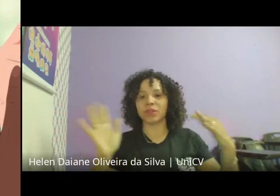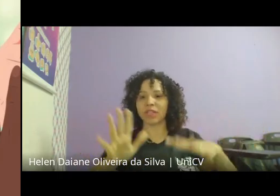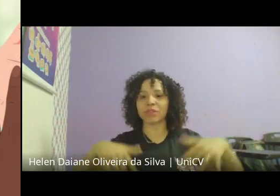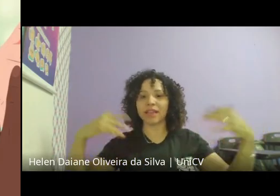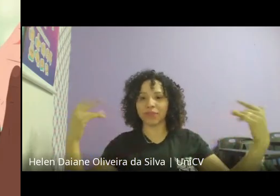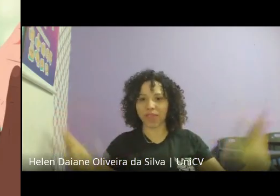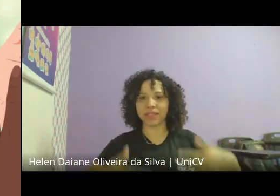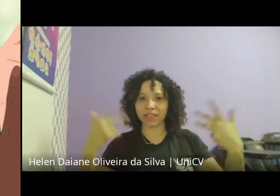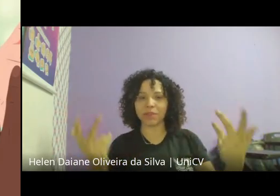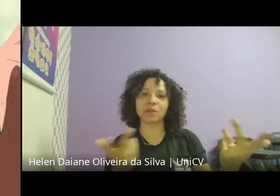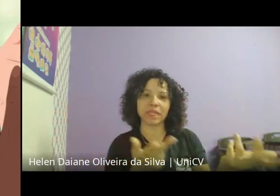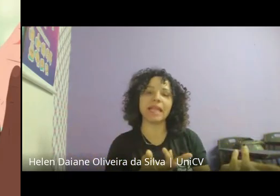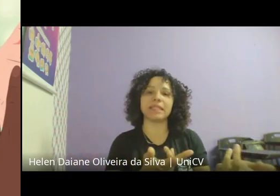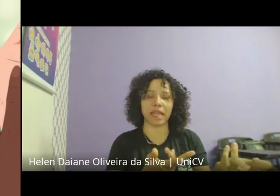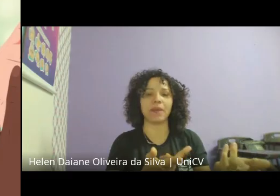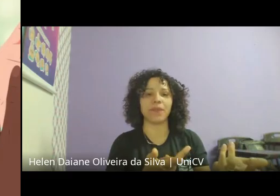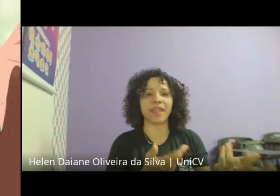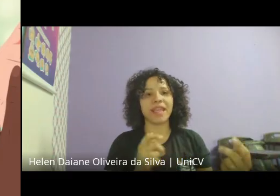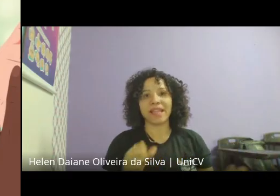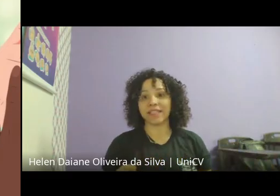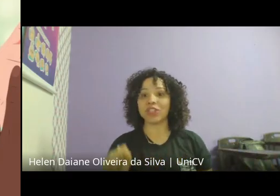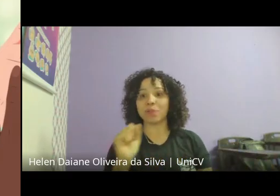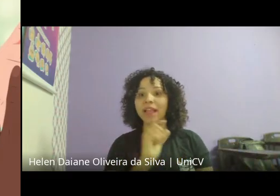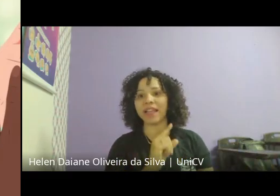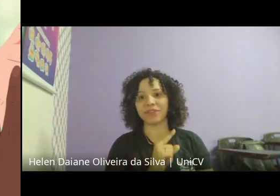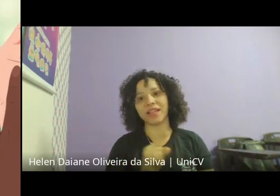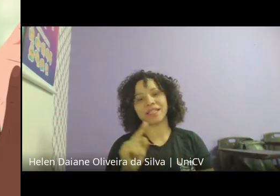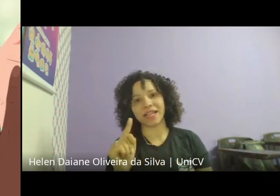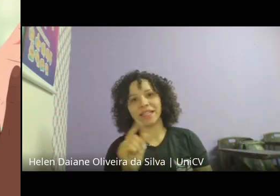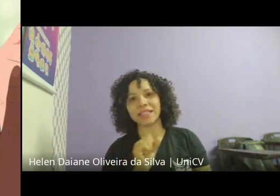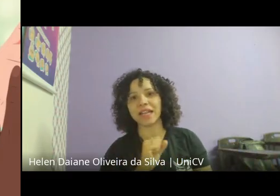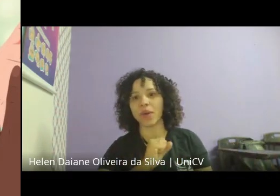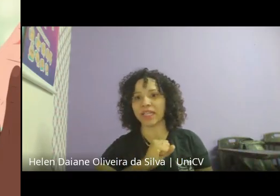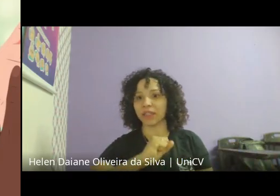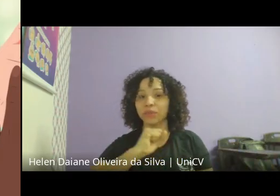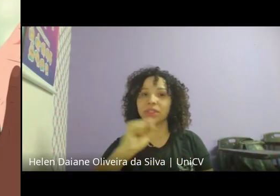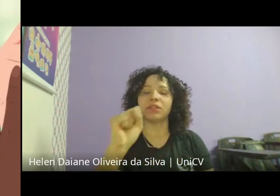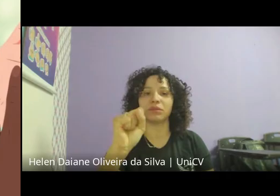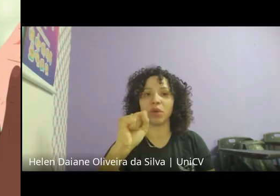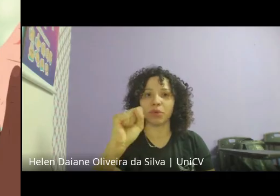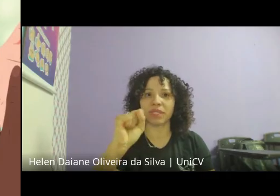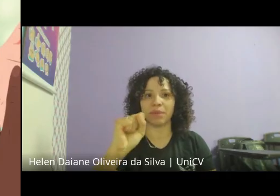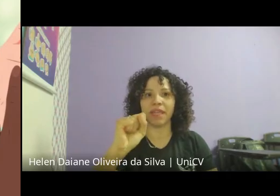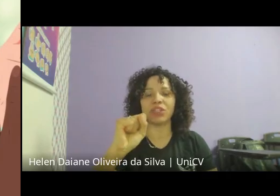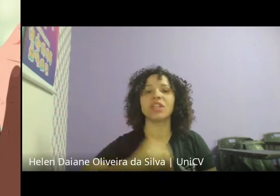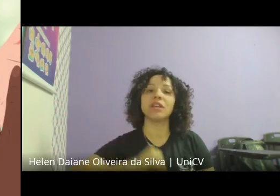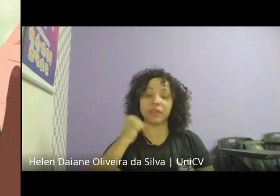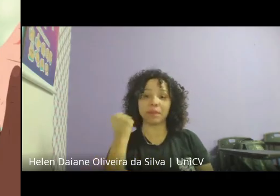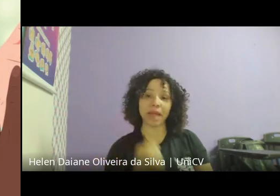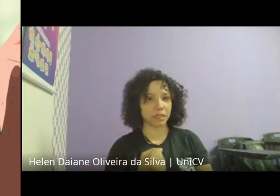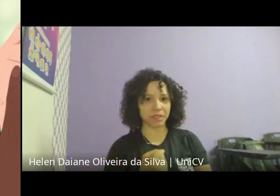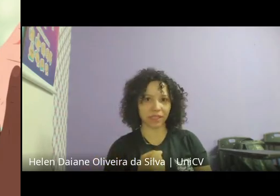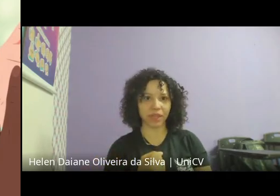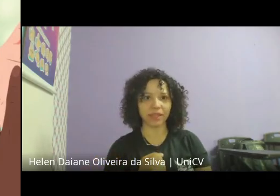Então, nós não temos a leveza das mãos que eles têm. E se a gente pegar e finalizar cada sinal ainda com tão bruscamente,